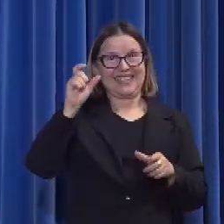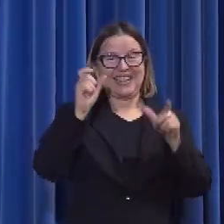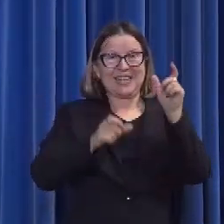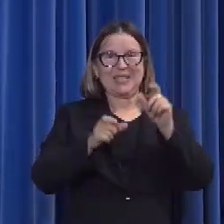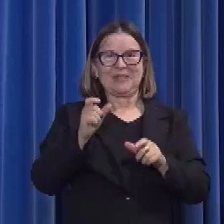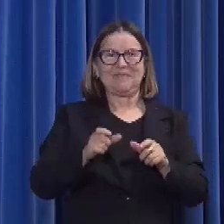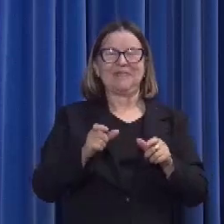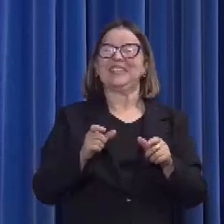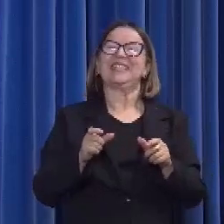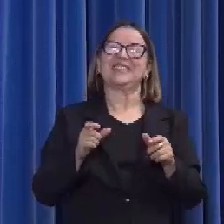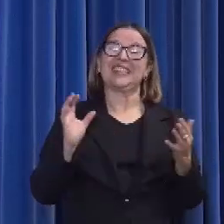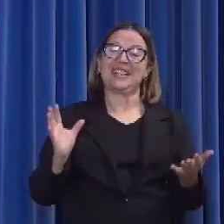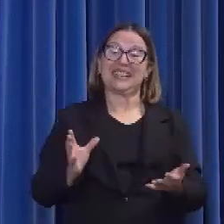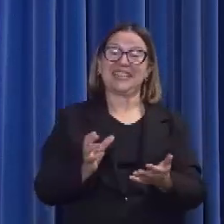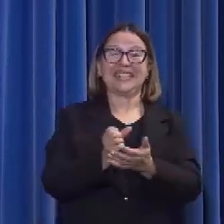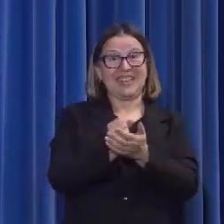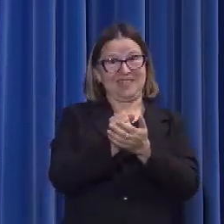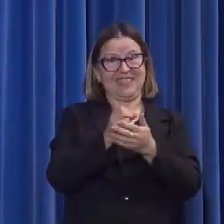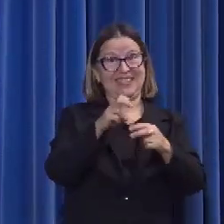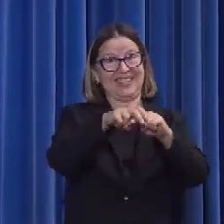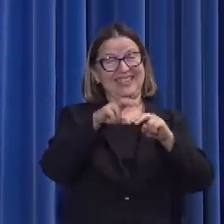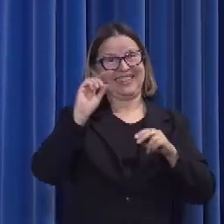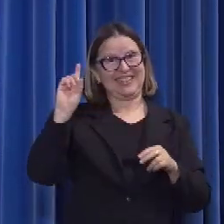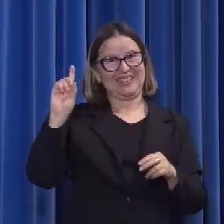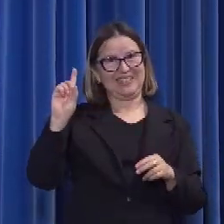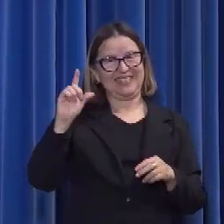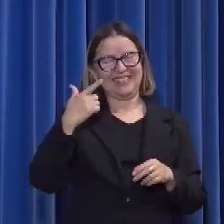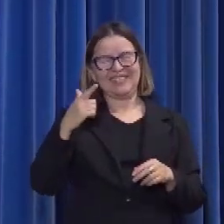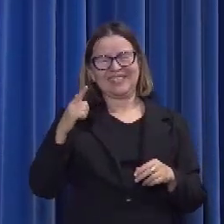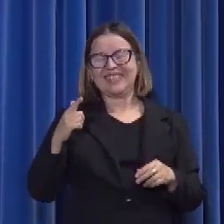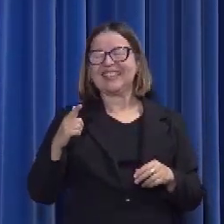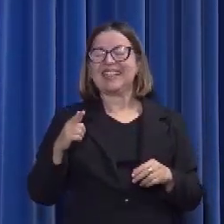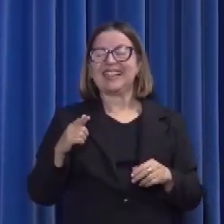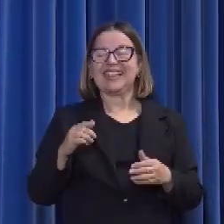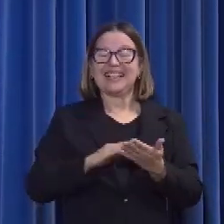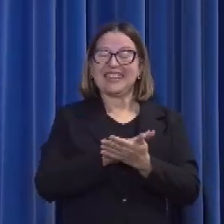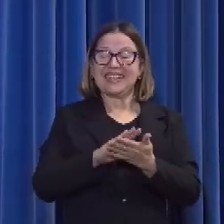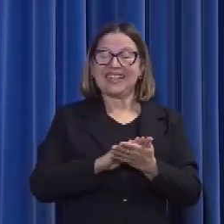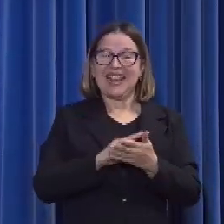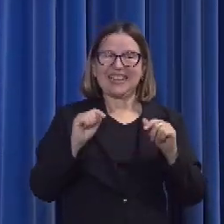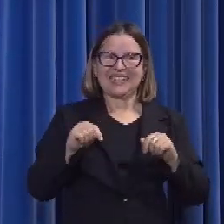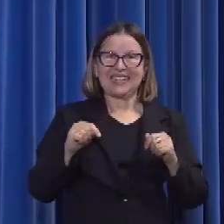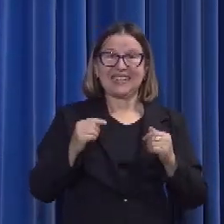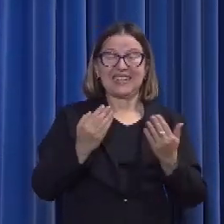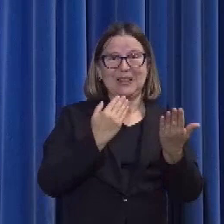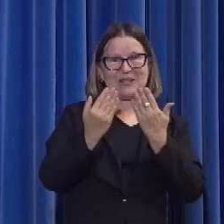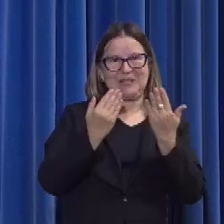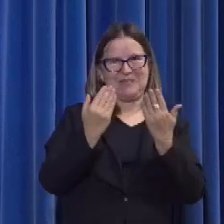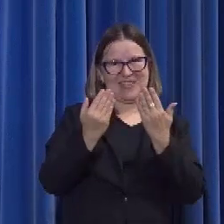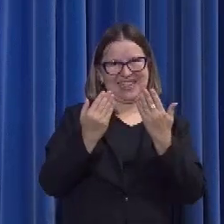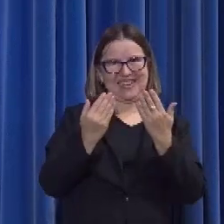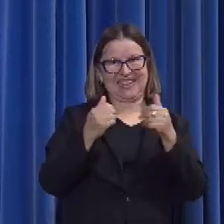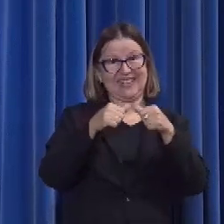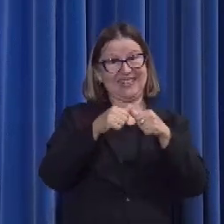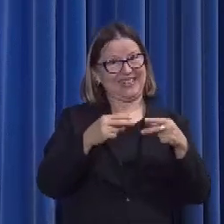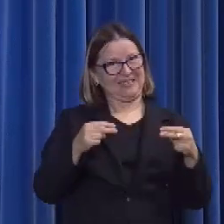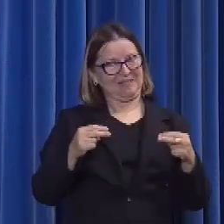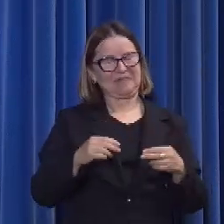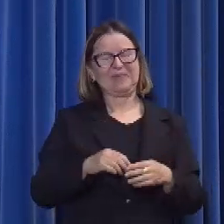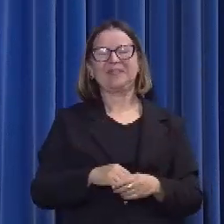por Deus. Não existe. Não existe nada nesse mundo que pode ser comparado com isso. Preste atenção